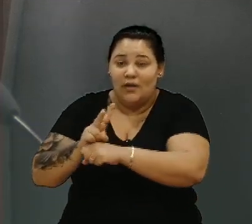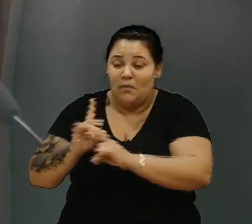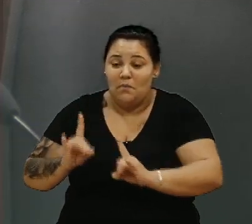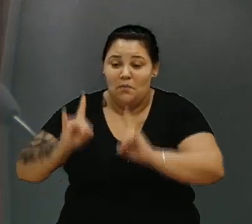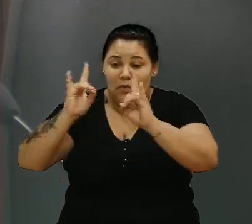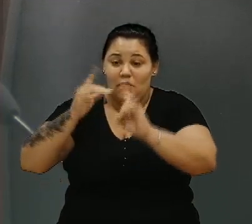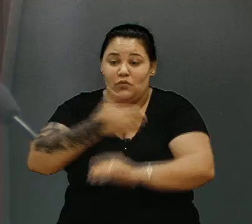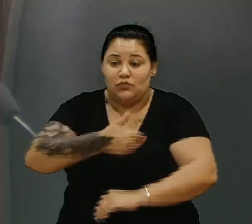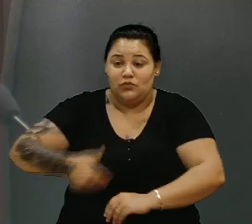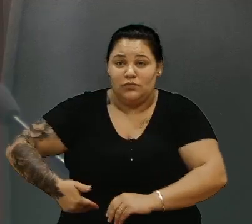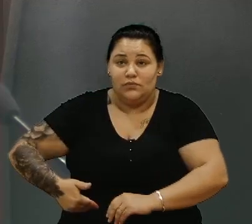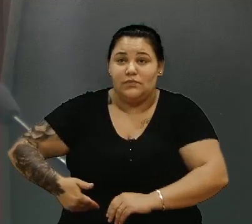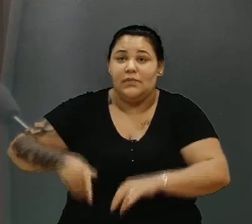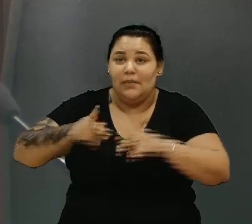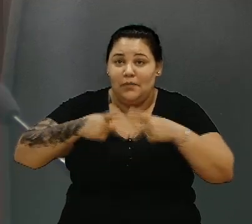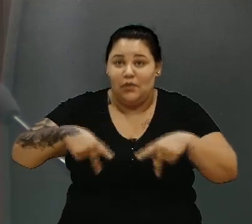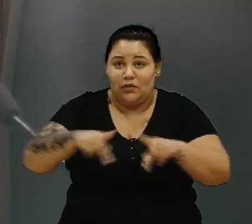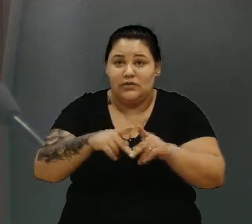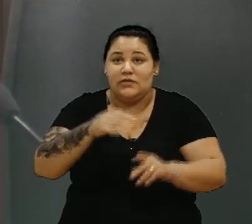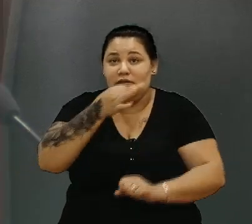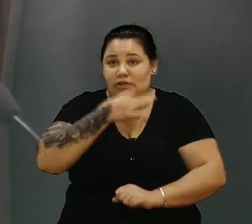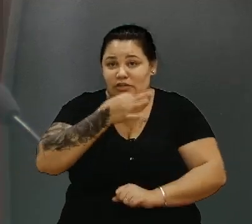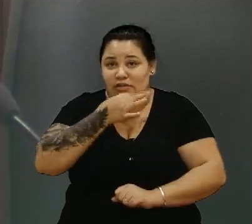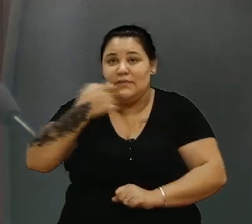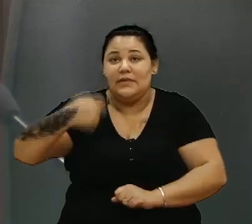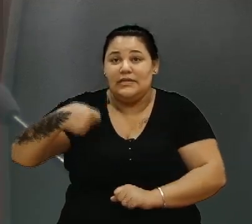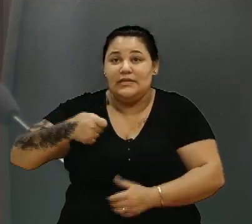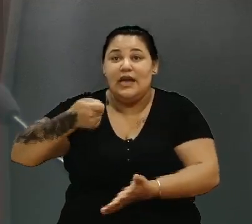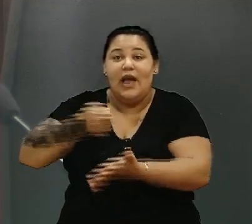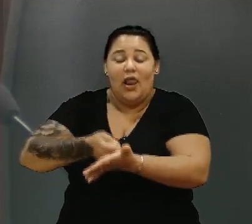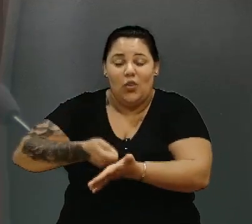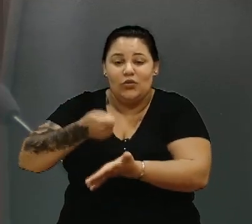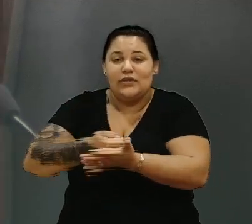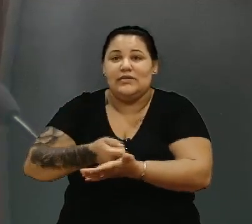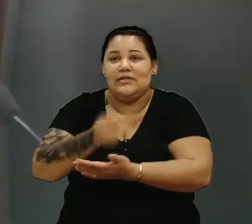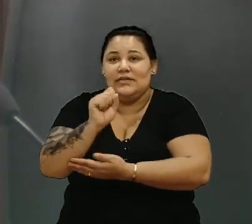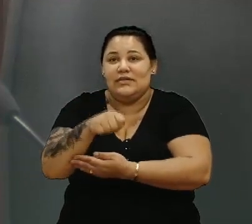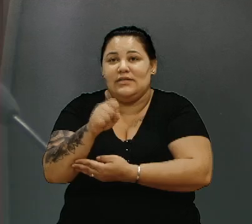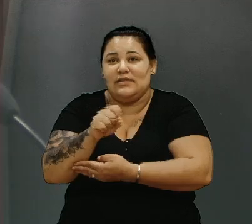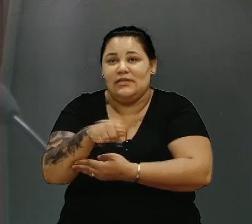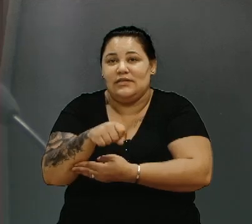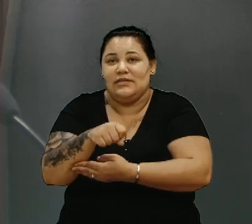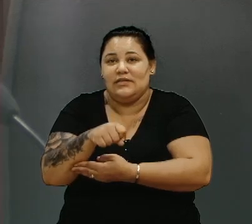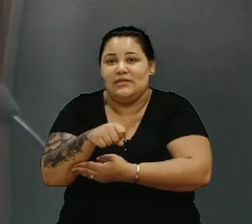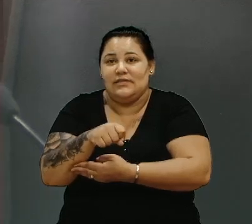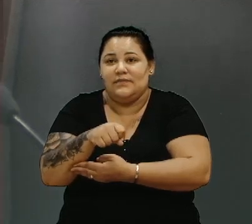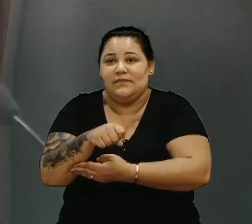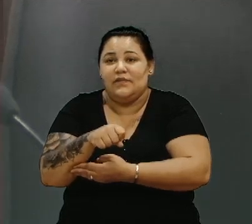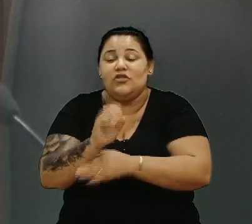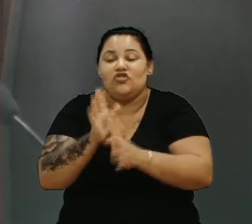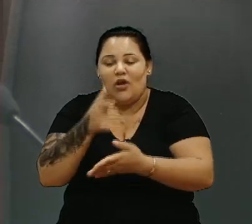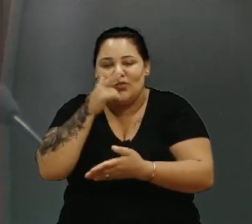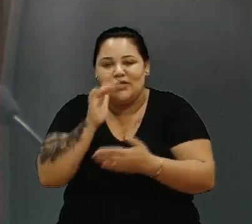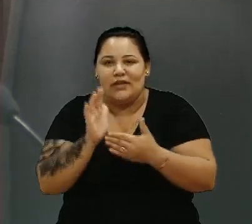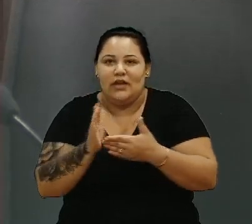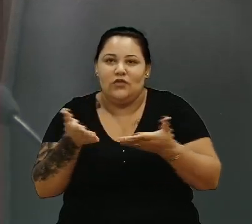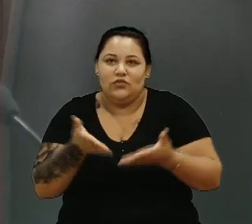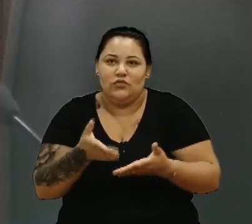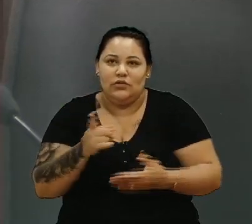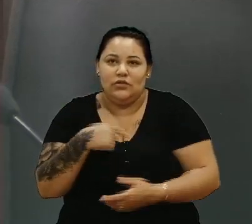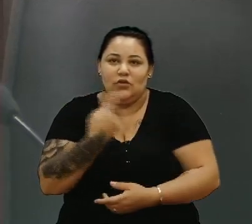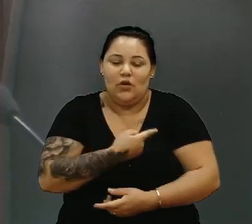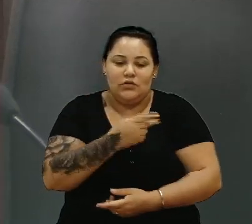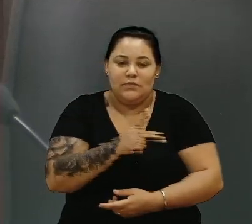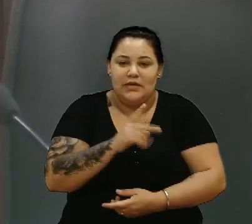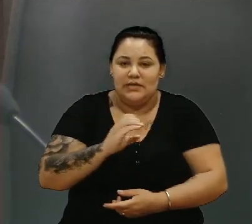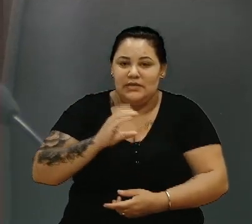para a população caxiense tem que ser a nossa luta, sim, né, que foi o que foi garantido até aqui, e contem com a bancada do PCdoB para